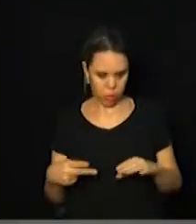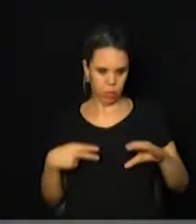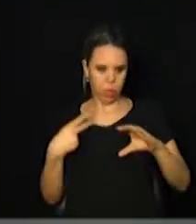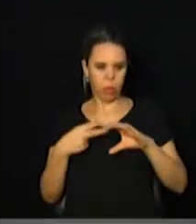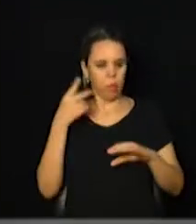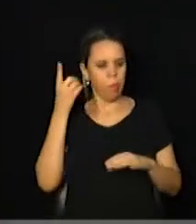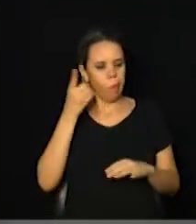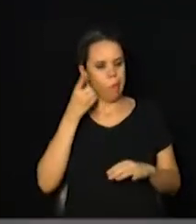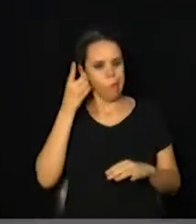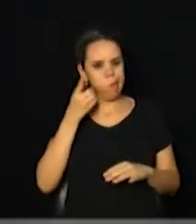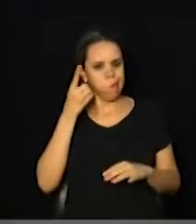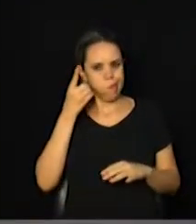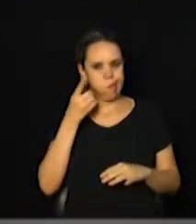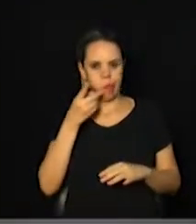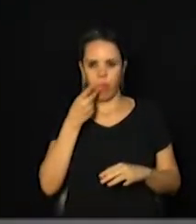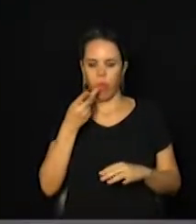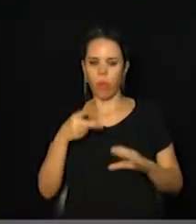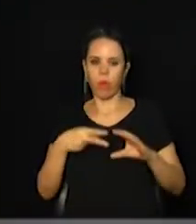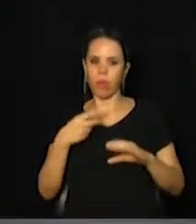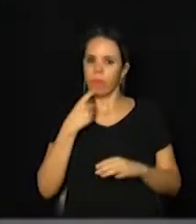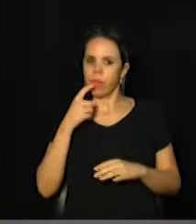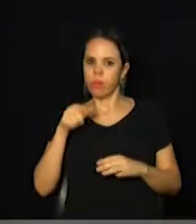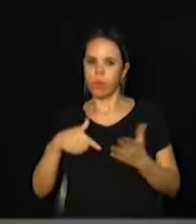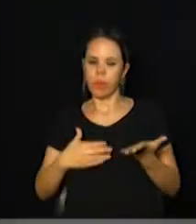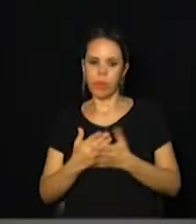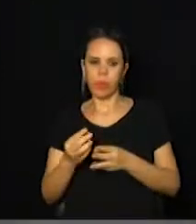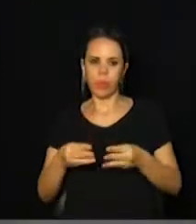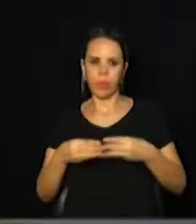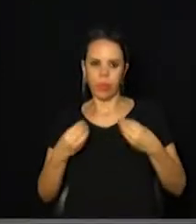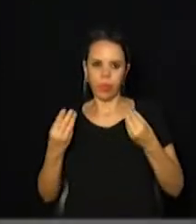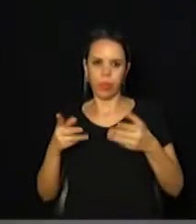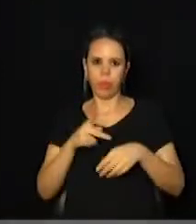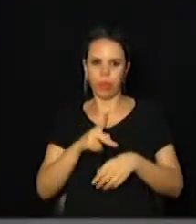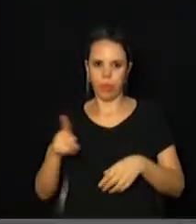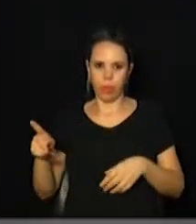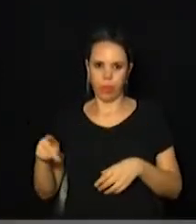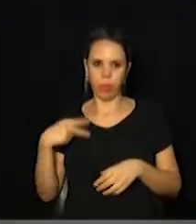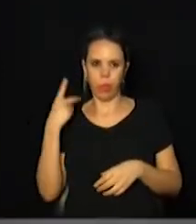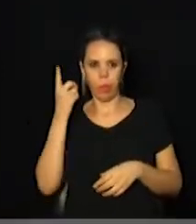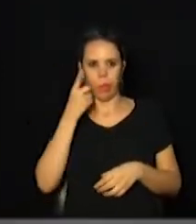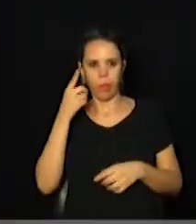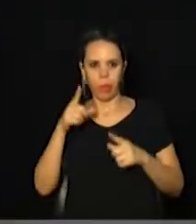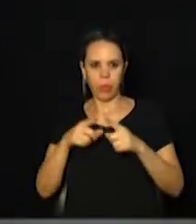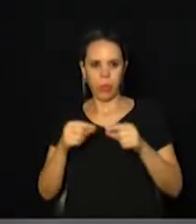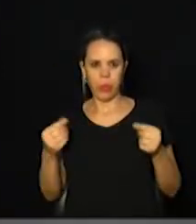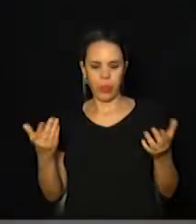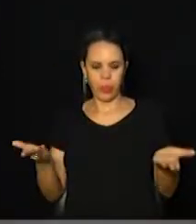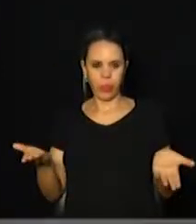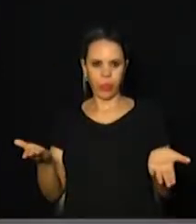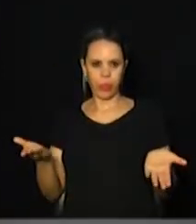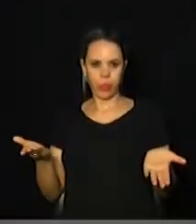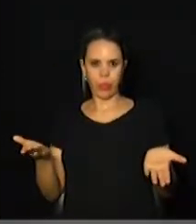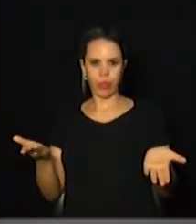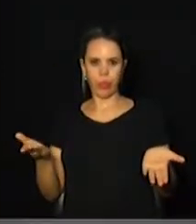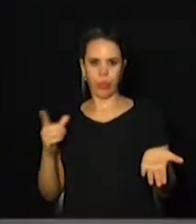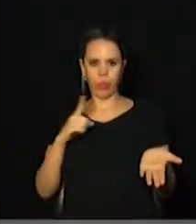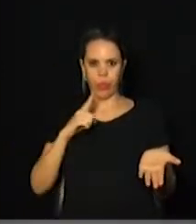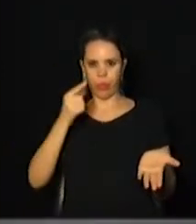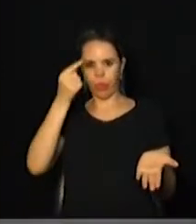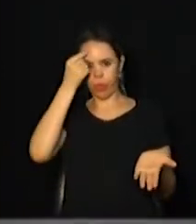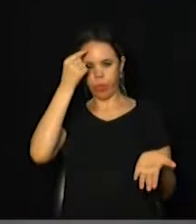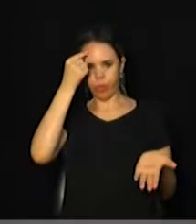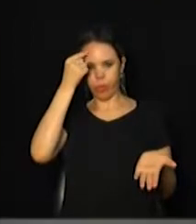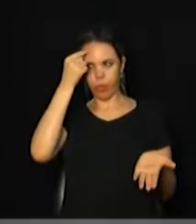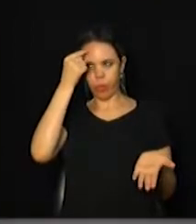Câmara dos Deputados a câmera de Campinas aprovou uma Moção manda para o presidente da quebra do deputado lá em Brasília para que ele tenha ciência